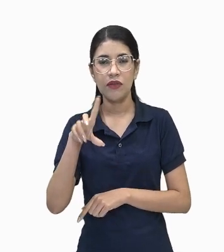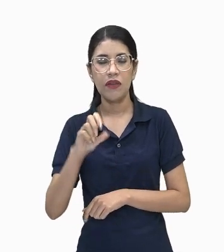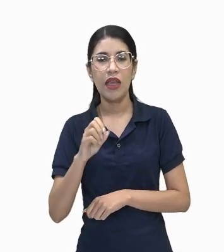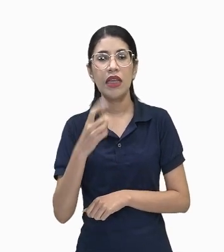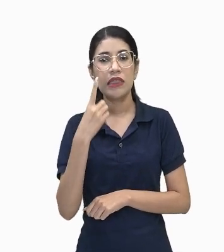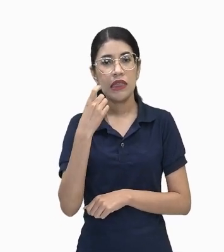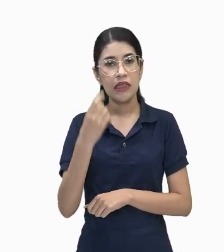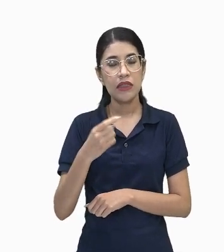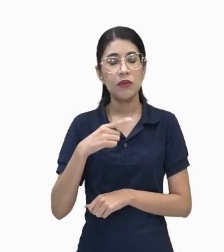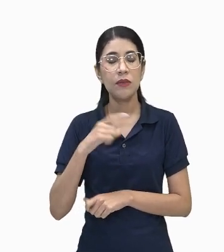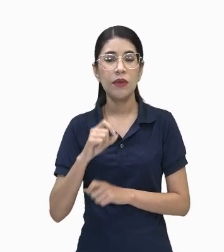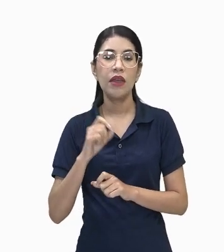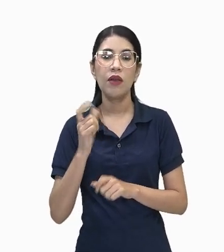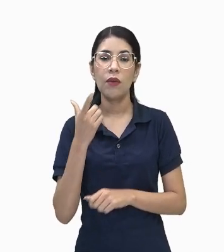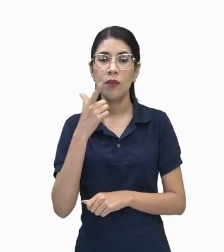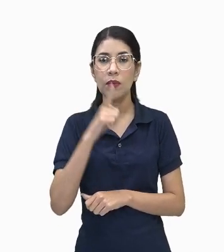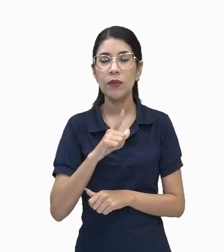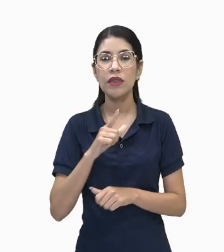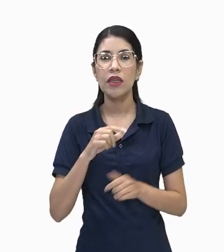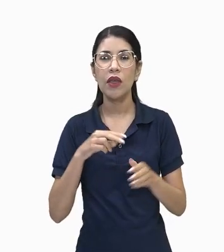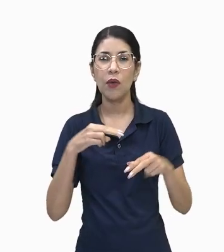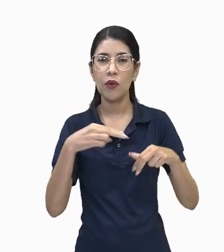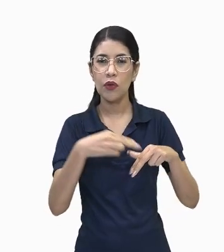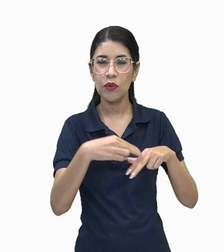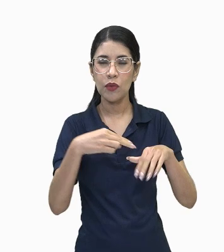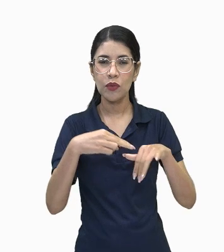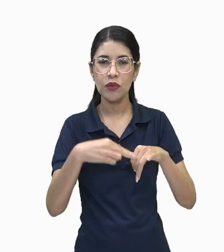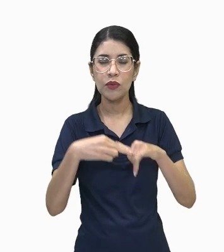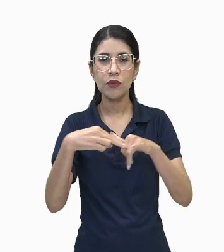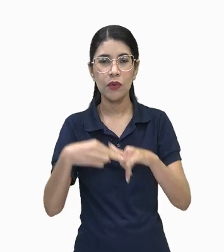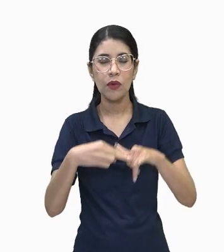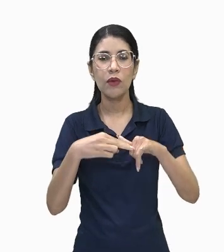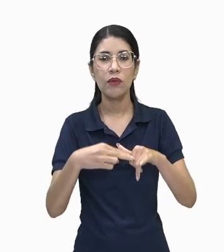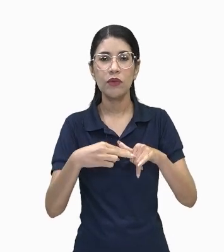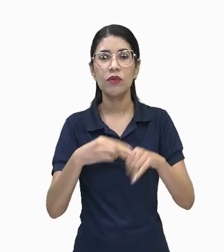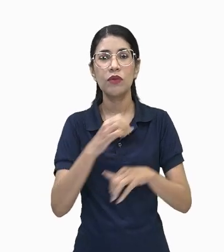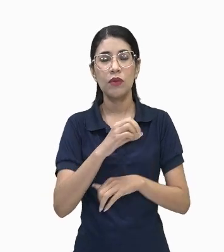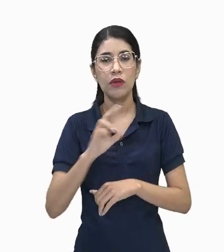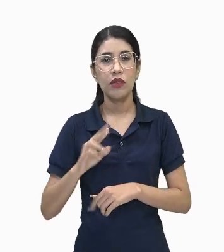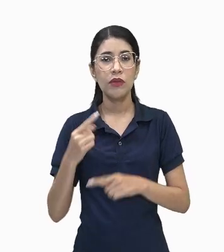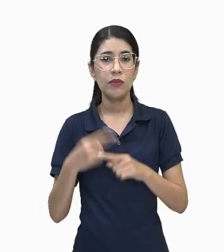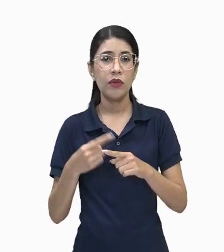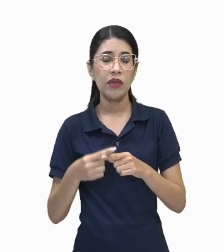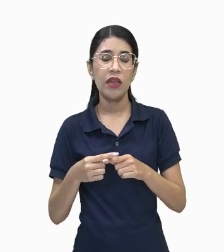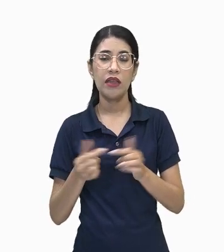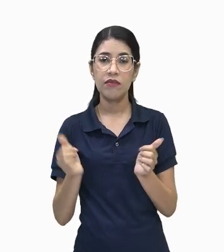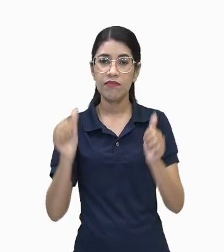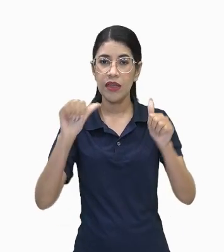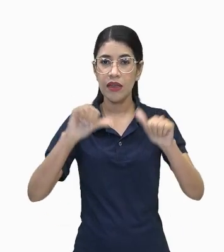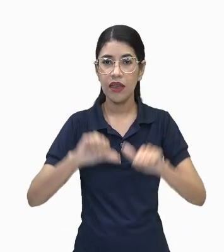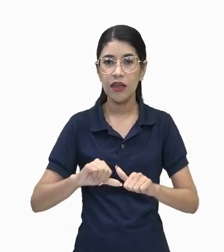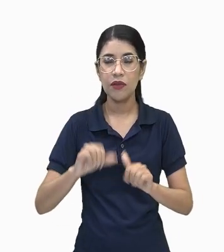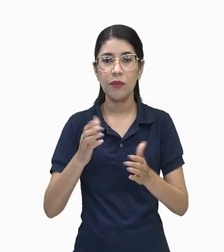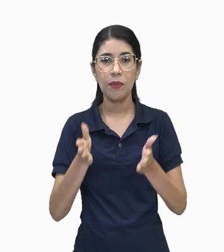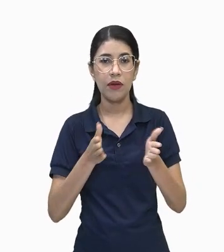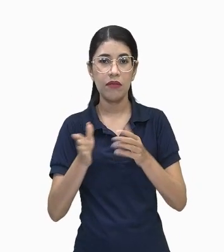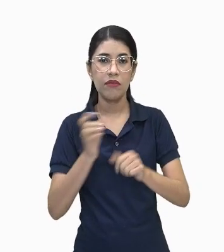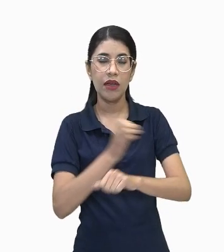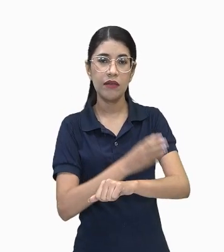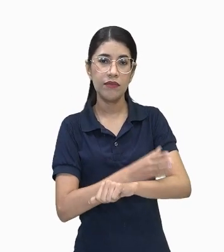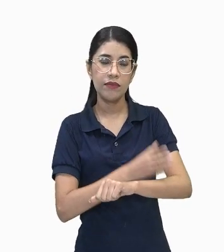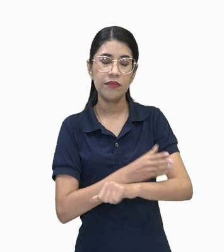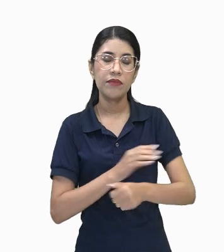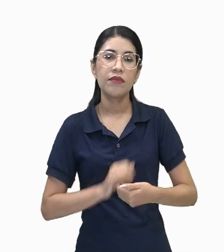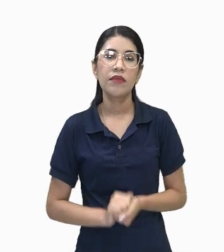portos do Oriente, porque seu comércio havia decaído durante a Alta Idade Média. Vamos adiante.